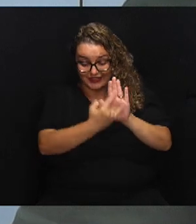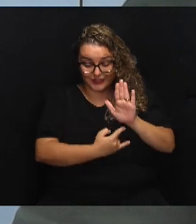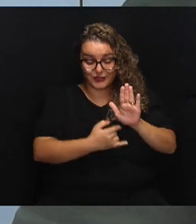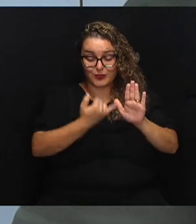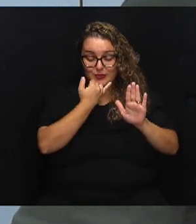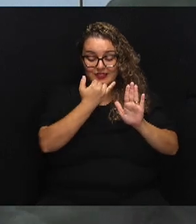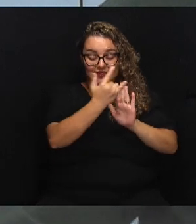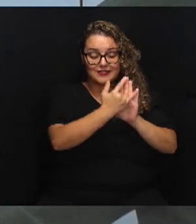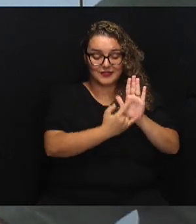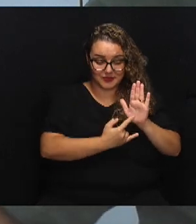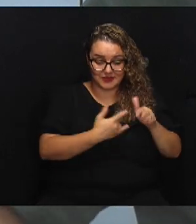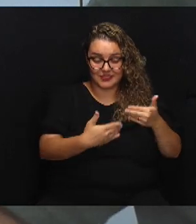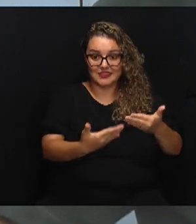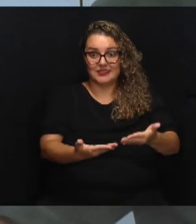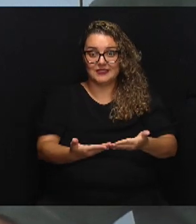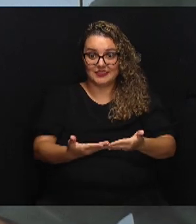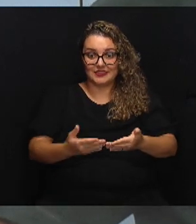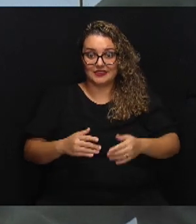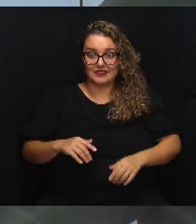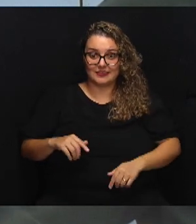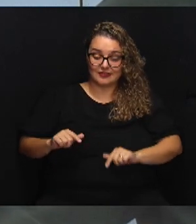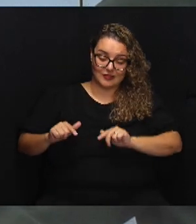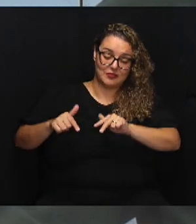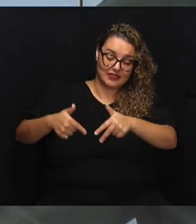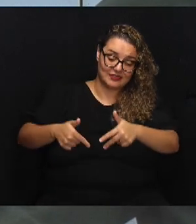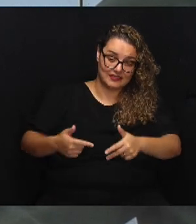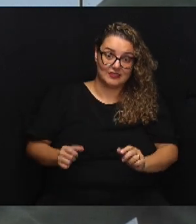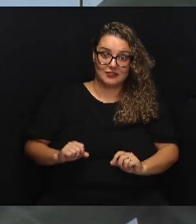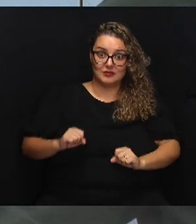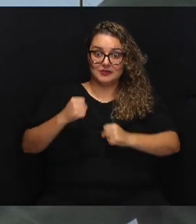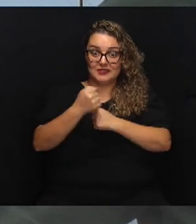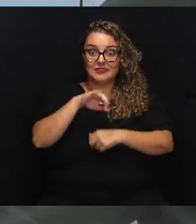da proteção animal, e como a Débora disse, não